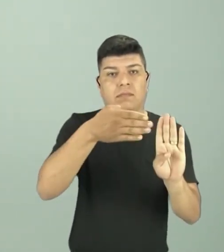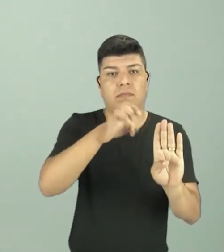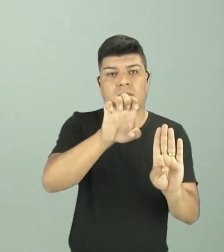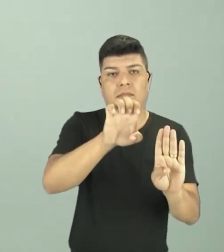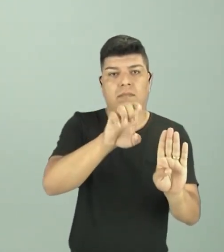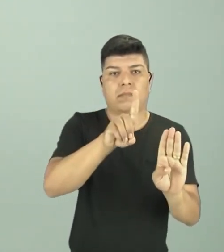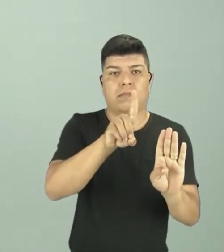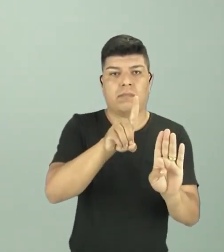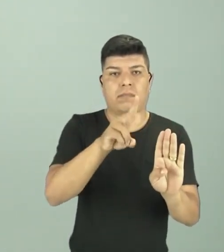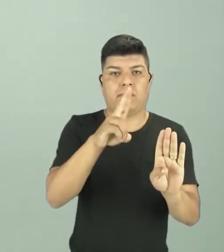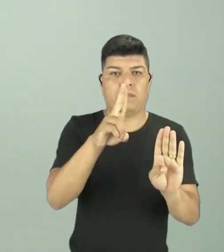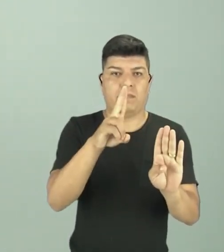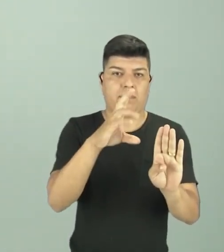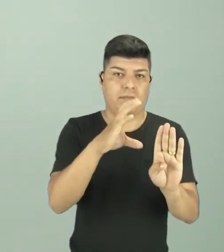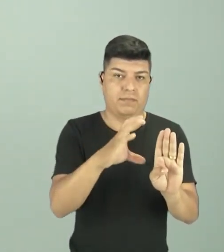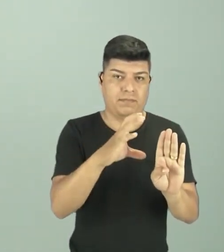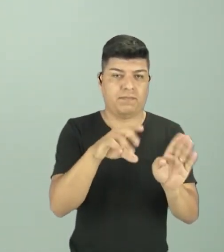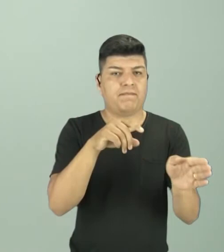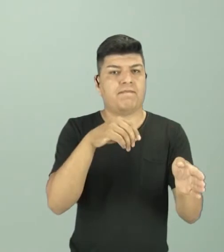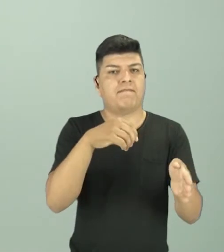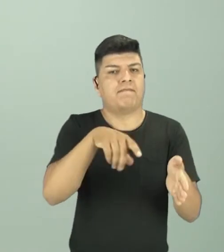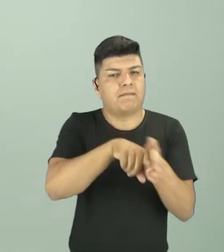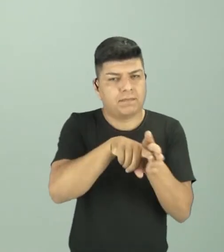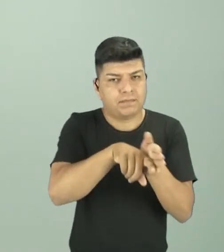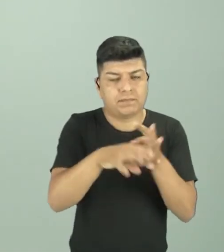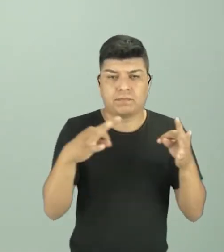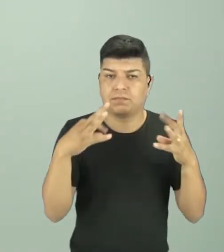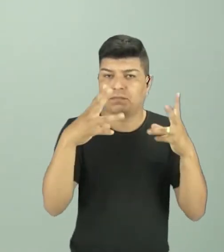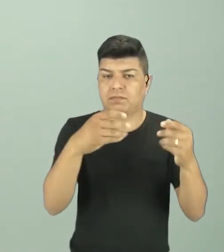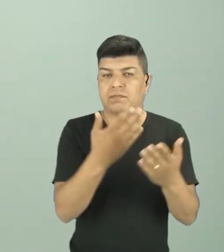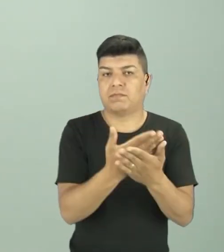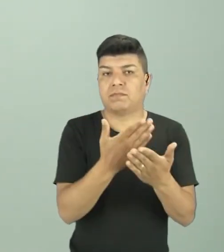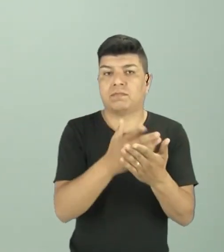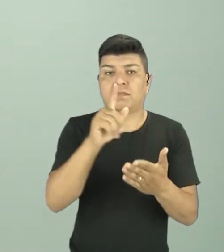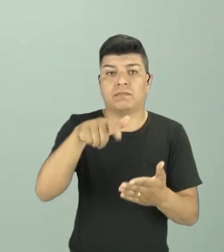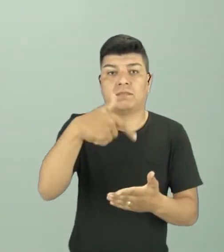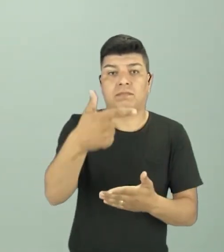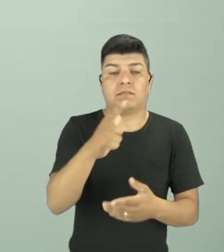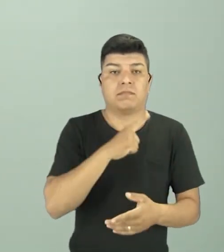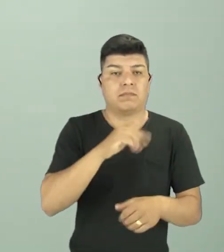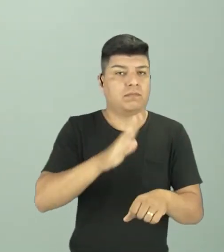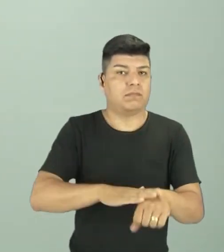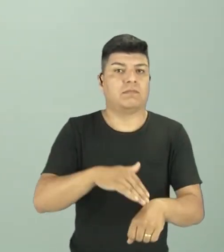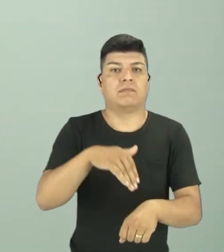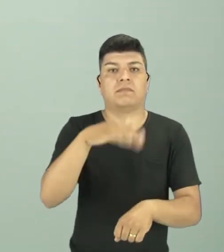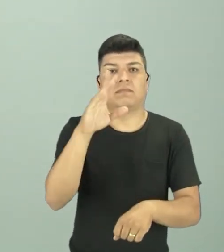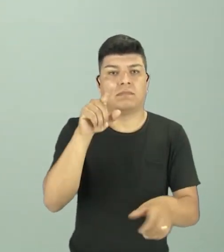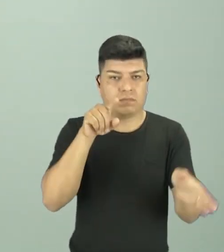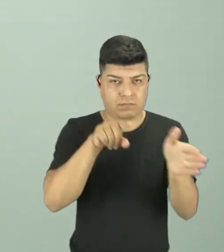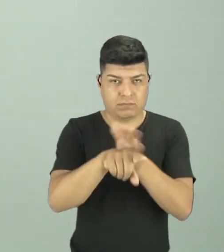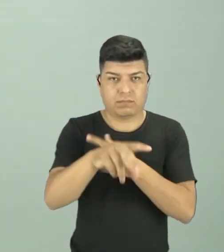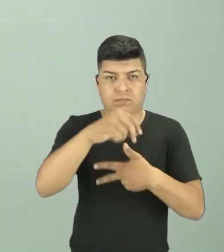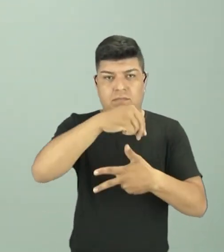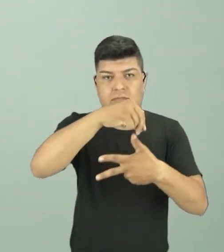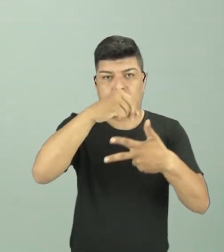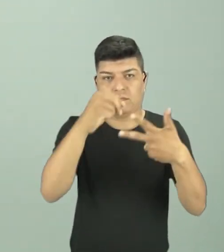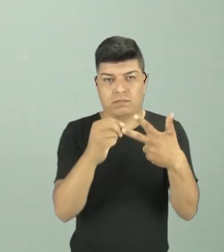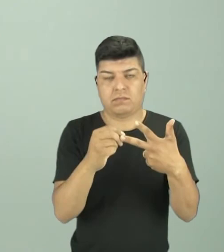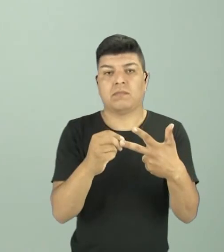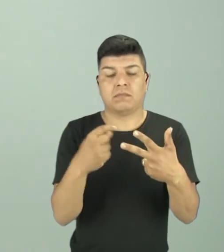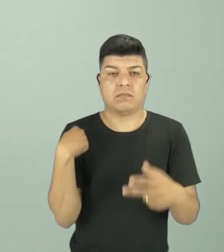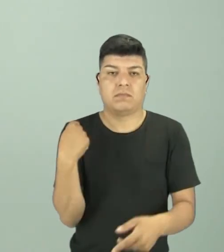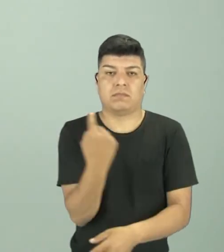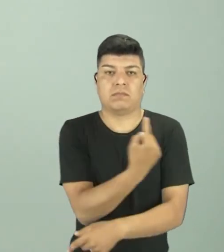plataforma Eduque, revisa todas essas aulas, porque na próxima aula tem mais questões do Enem aqui para